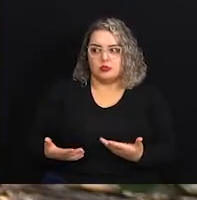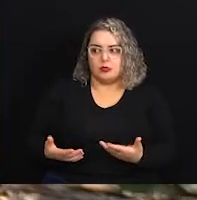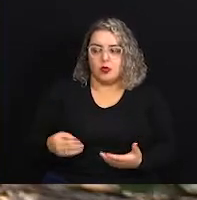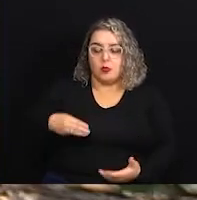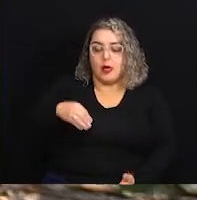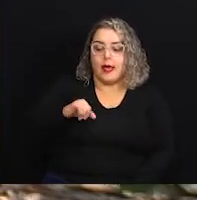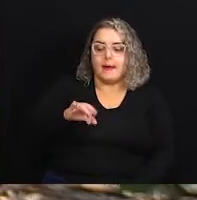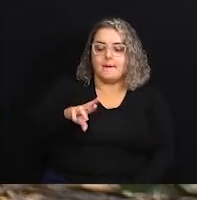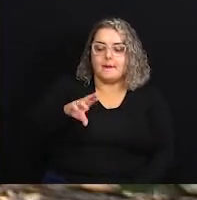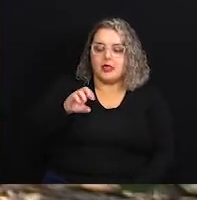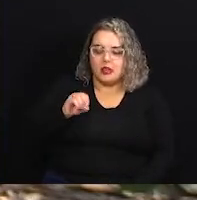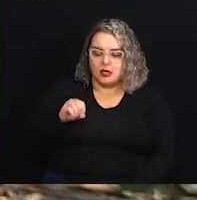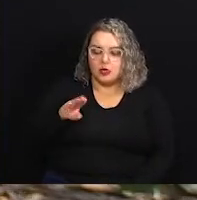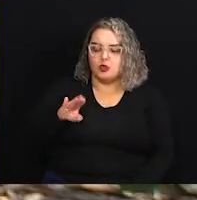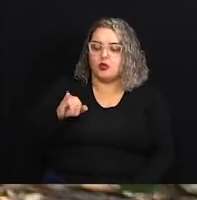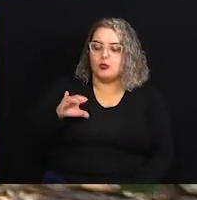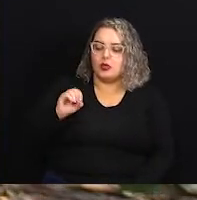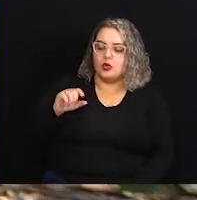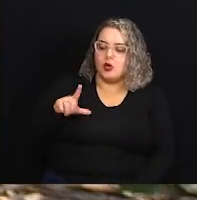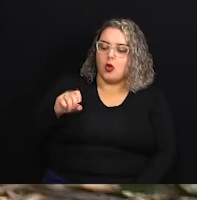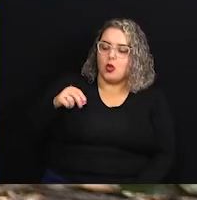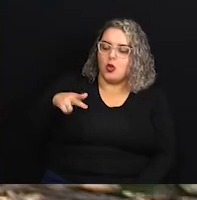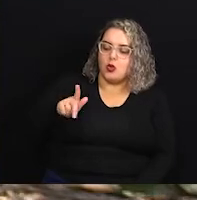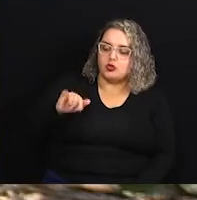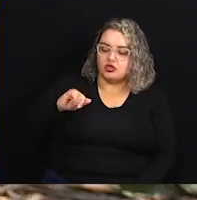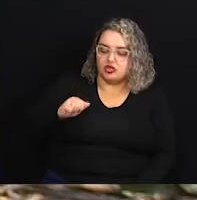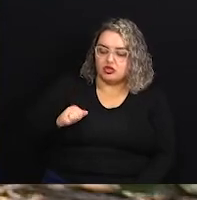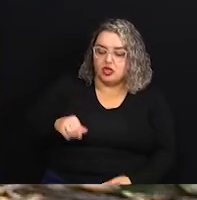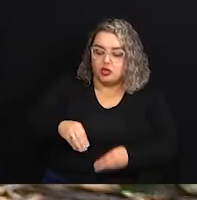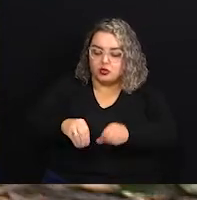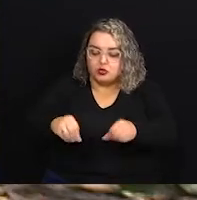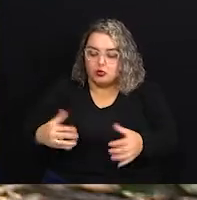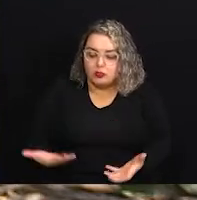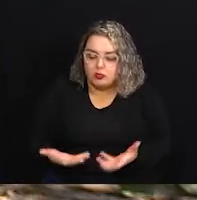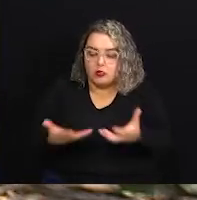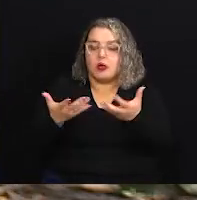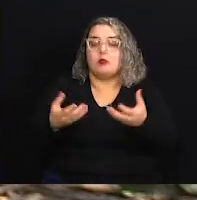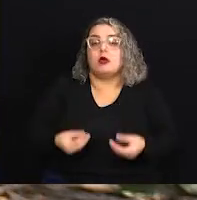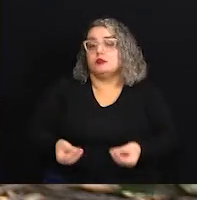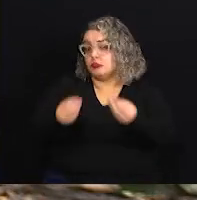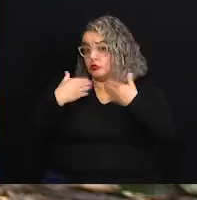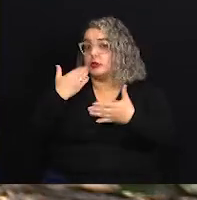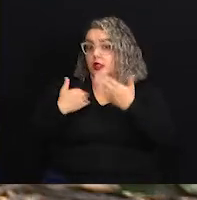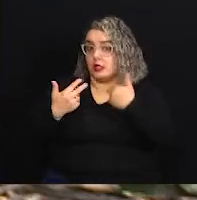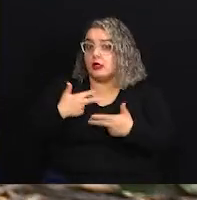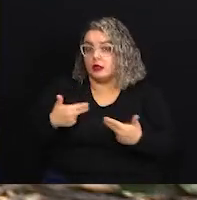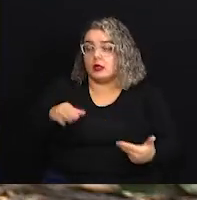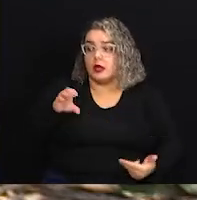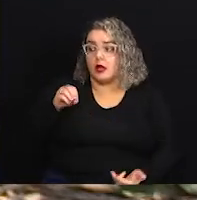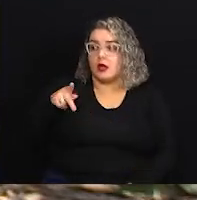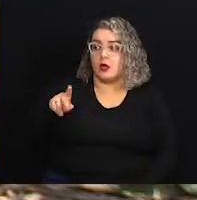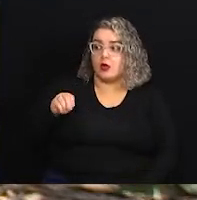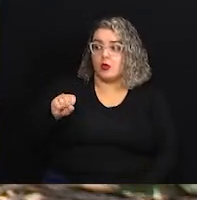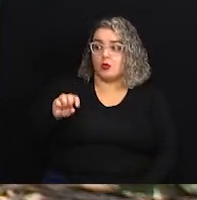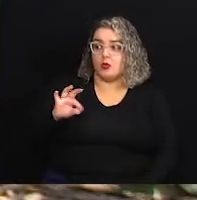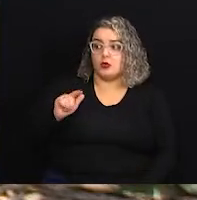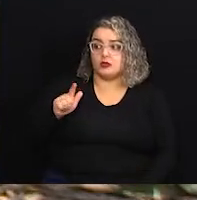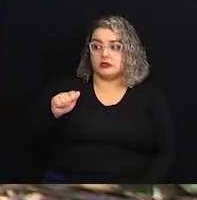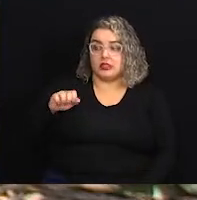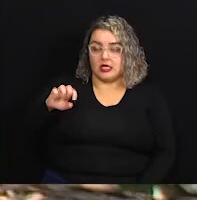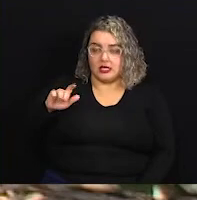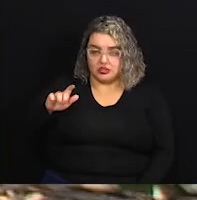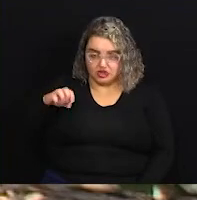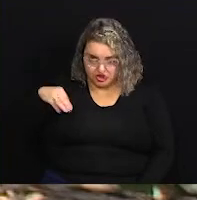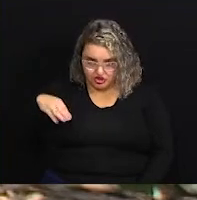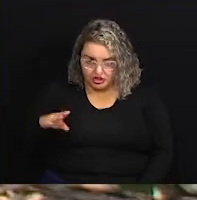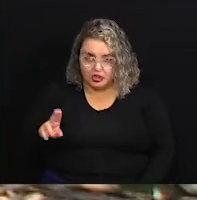uma vida, uma microbiologia no solo para se desenvolver, para nos alimentar. E a compostagem é a